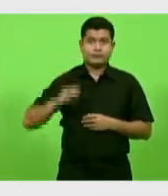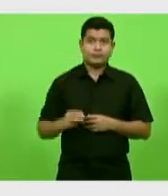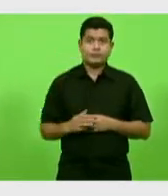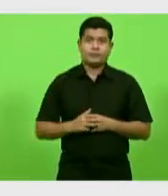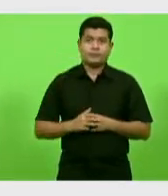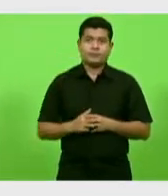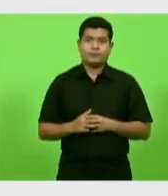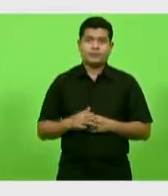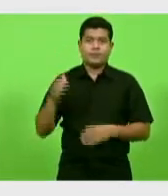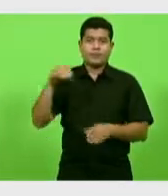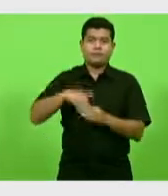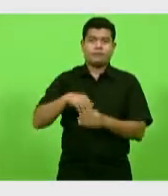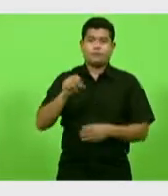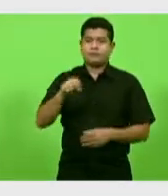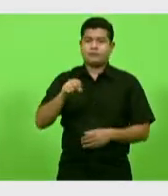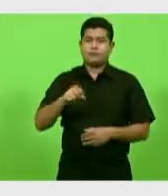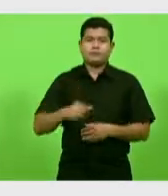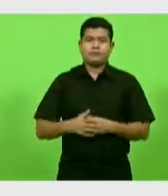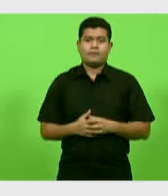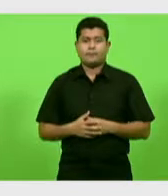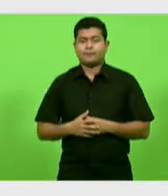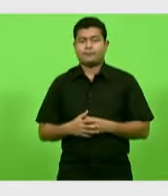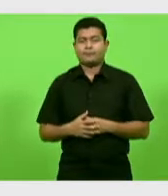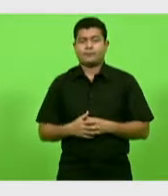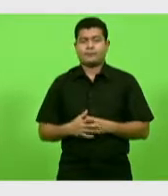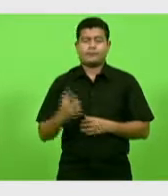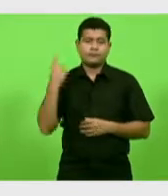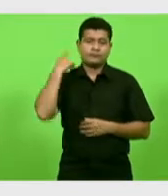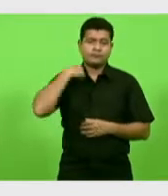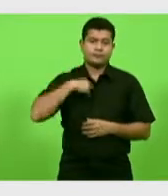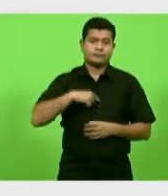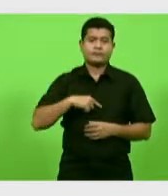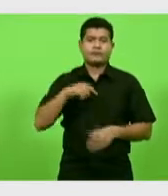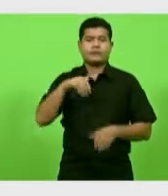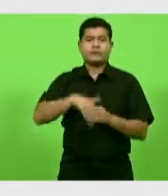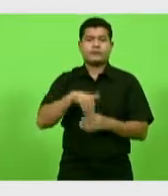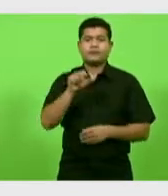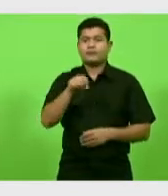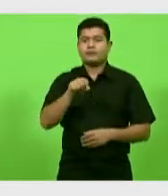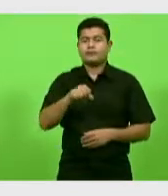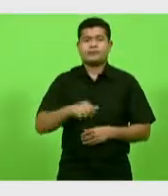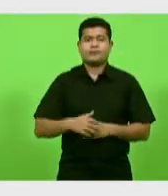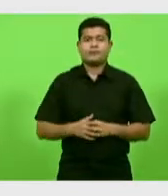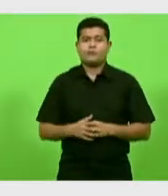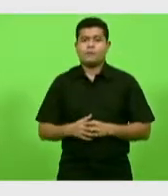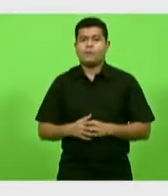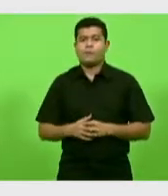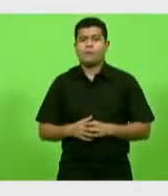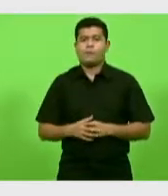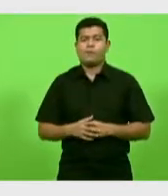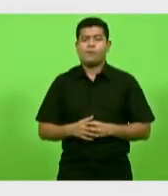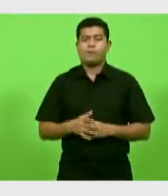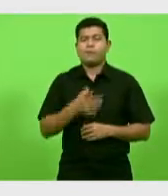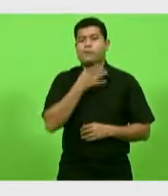Voto sim, senhor presidente. Como vota deputado Silvio Drevec? Voto sim, senhor presidente. Como vota deputado Valdir